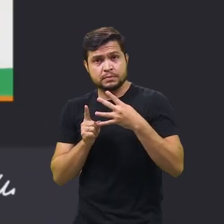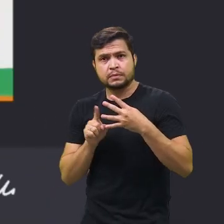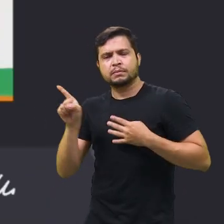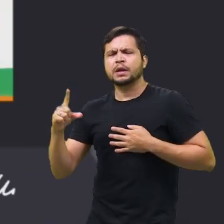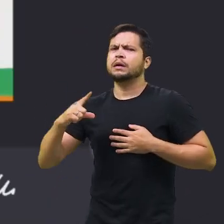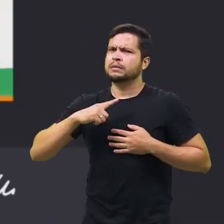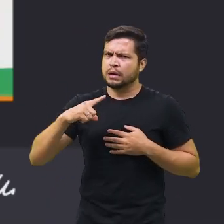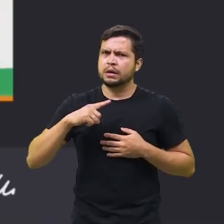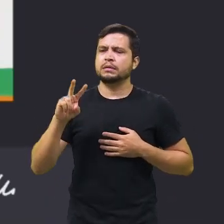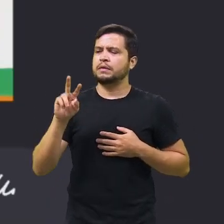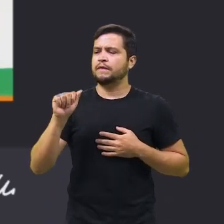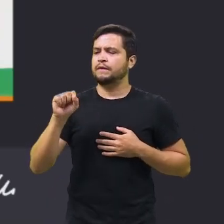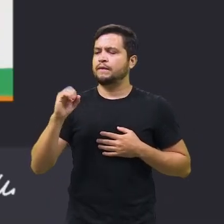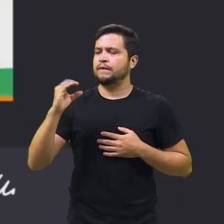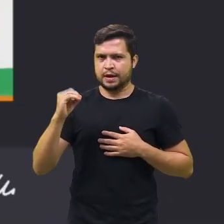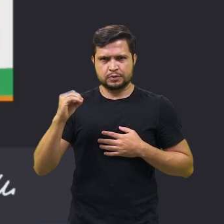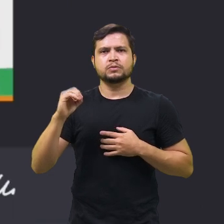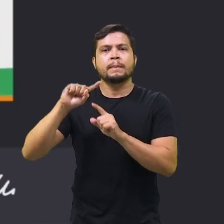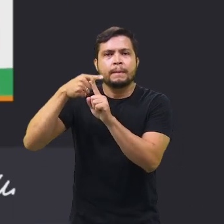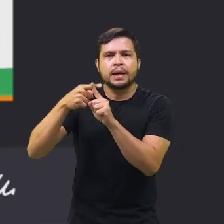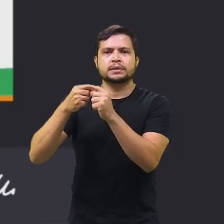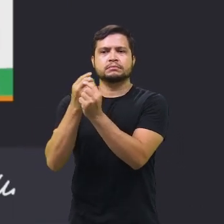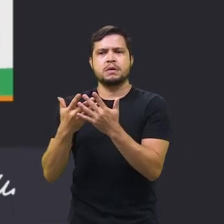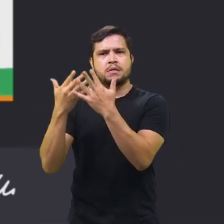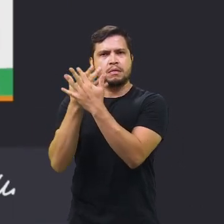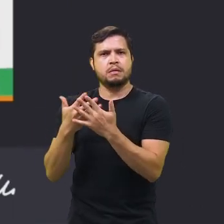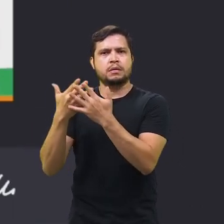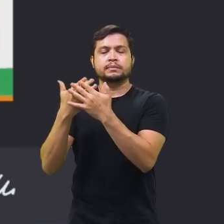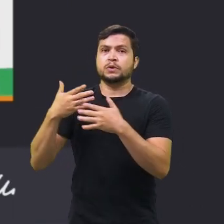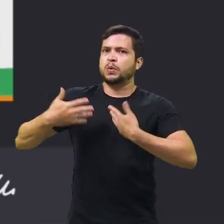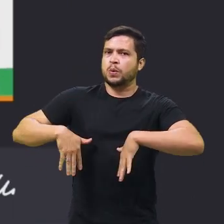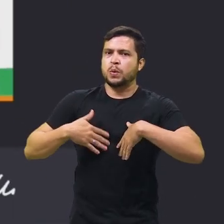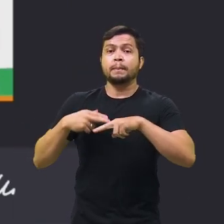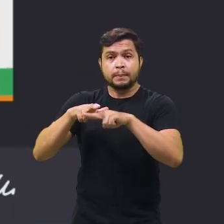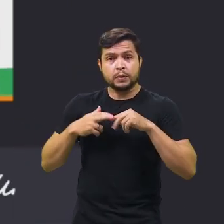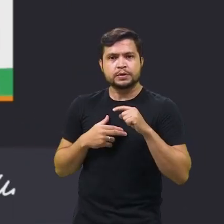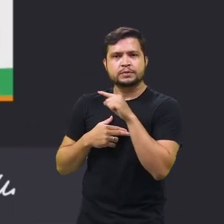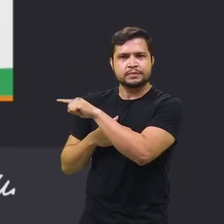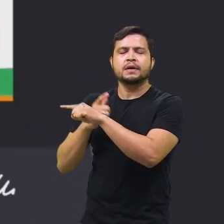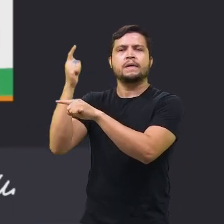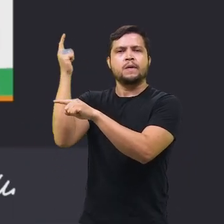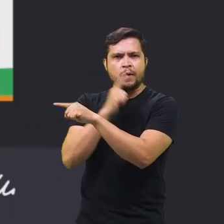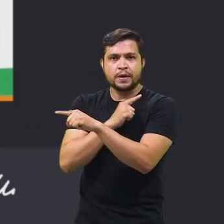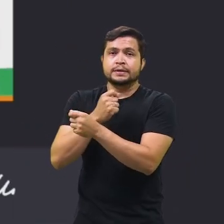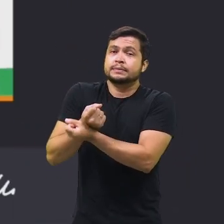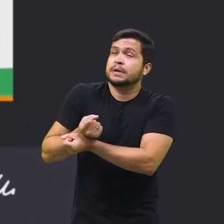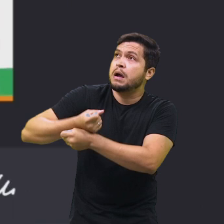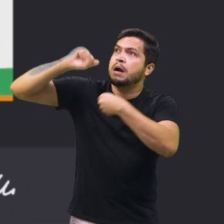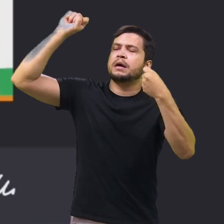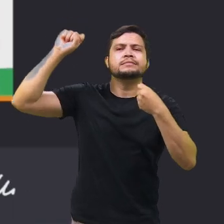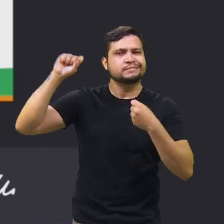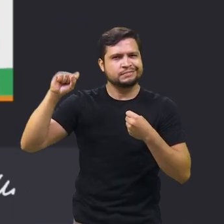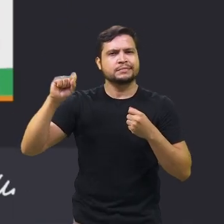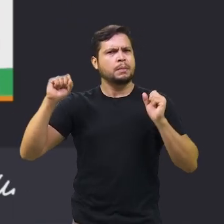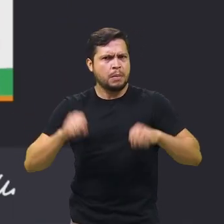plantas vasculares, né? O tecido condutor dela é bem robusto, por isso que elas conseguem ter um porte